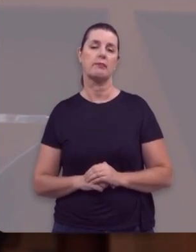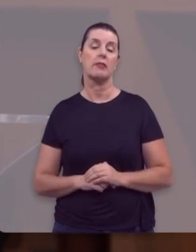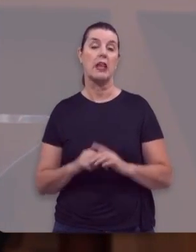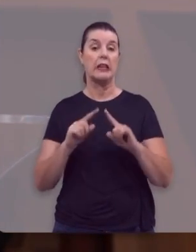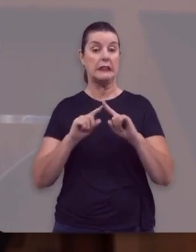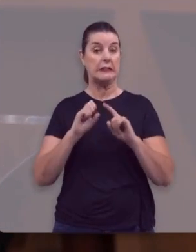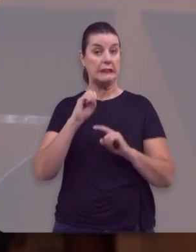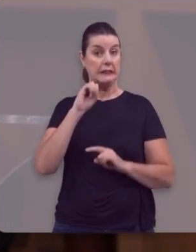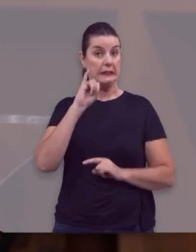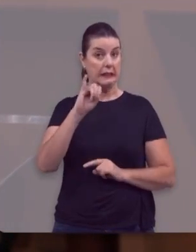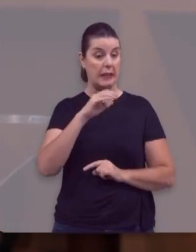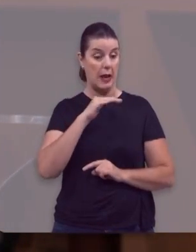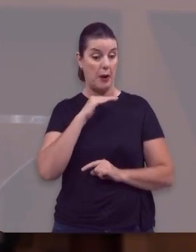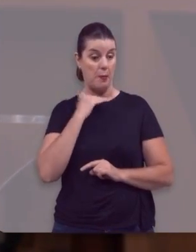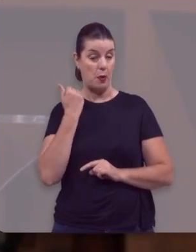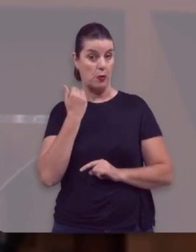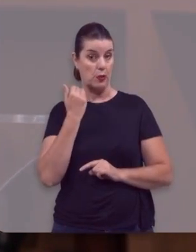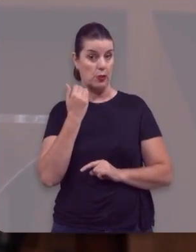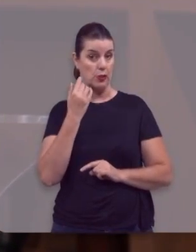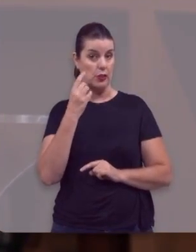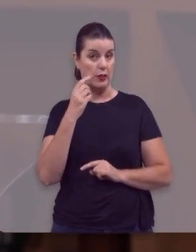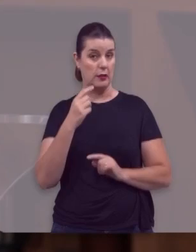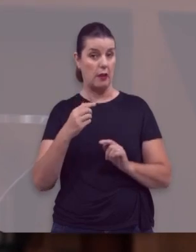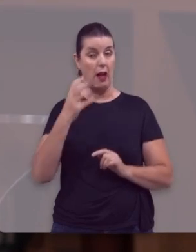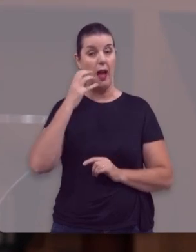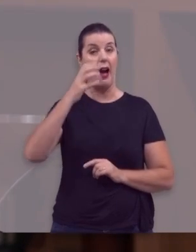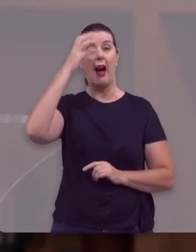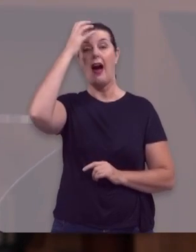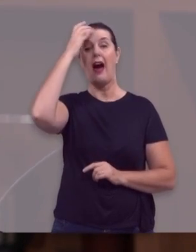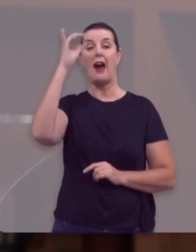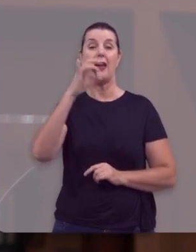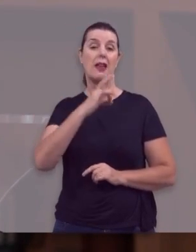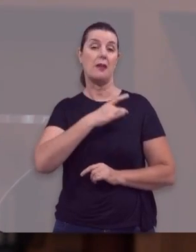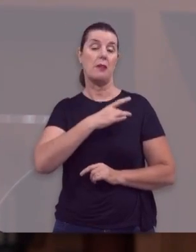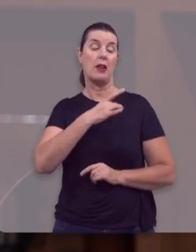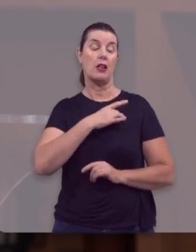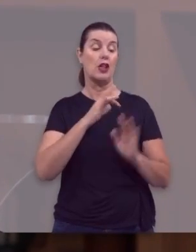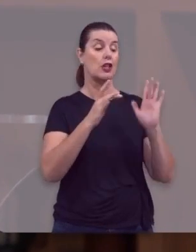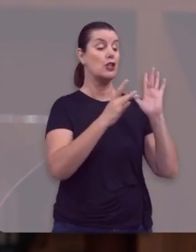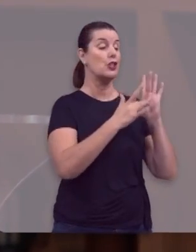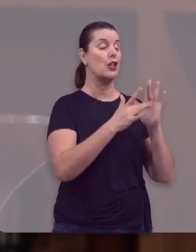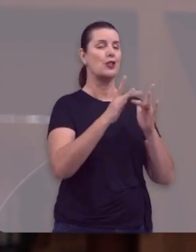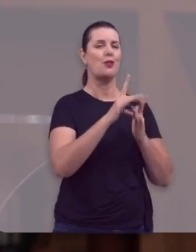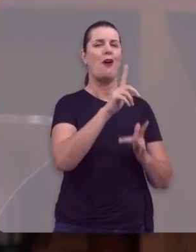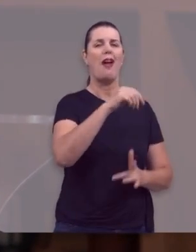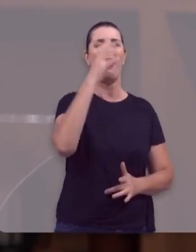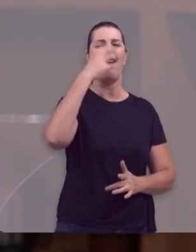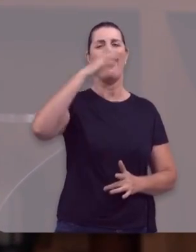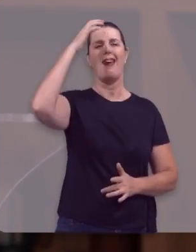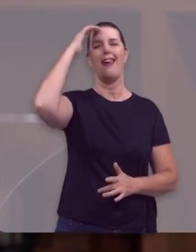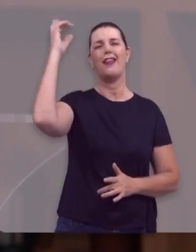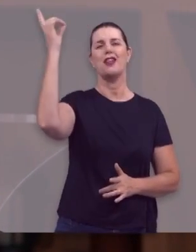se a morte é o rei dos terrores, Jesus é o rei dos reis.